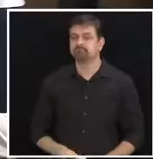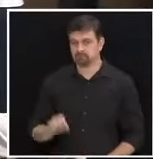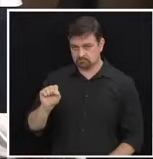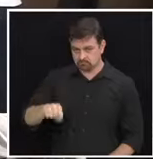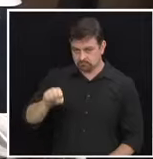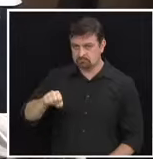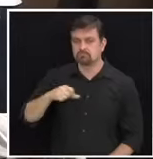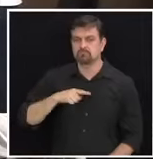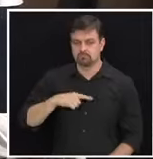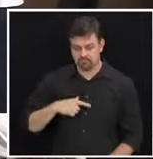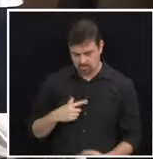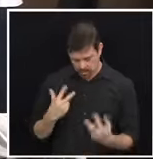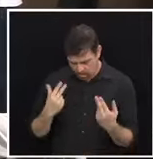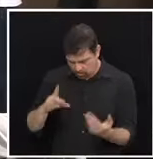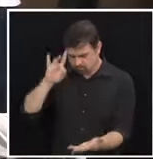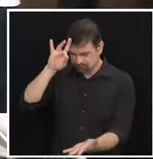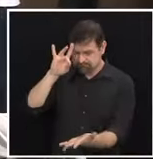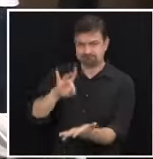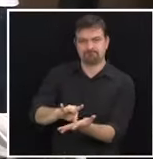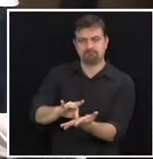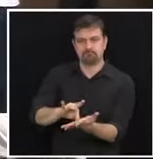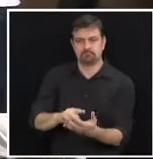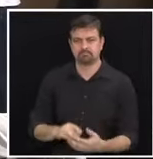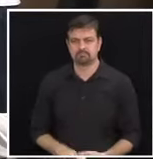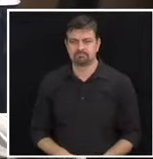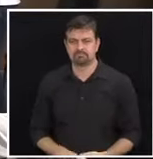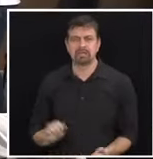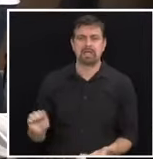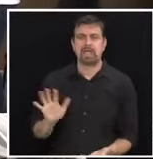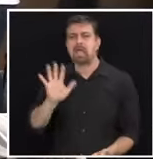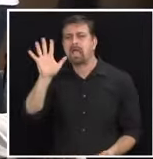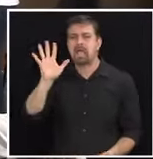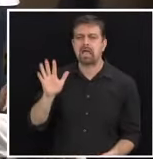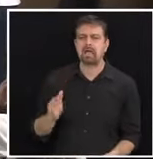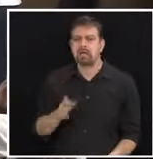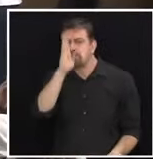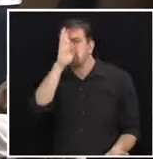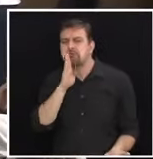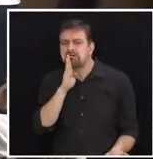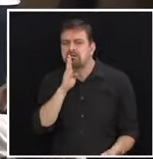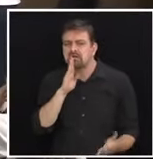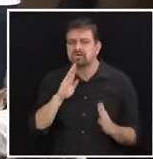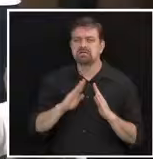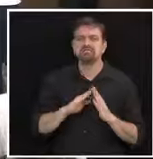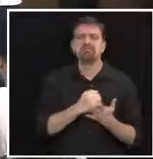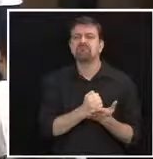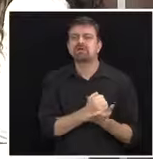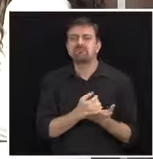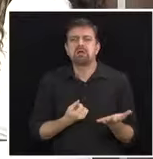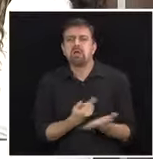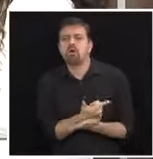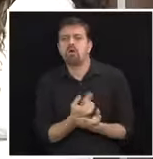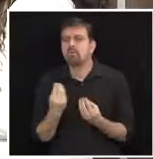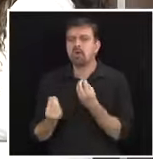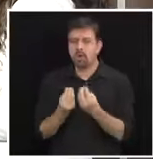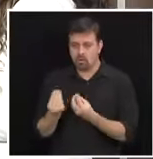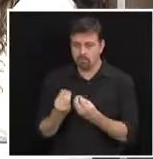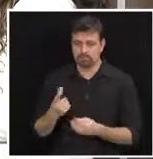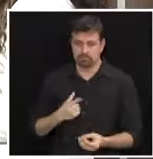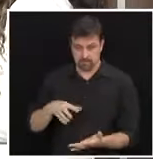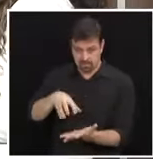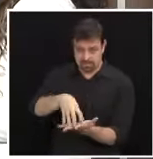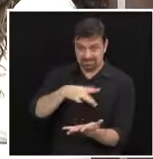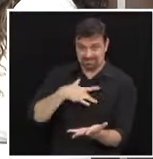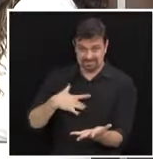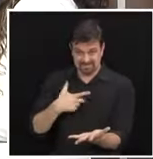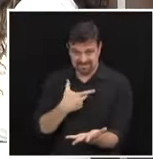quanto. Ele tem 99% de acerto, né? E ele é caro? Eu posso encontrar em farmácia? Hoje, todo posto de saúde